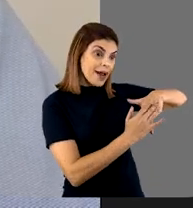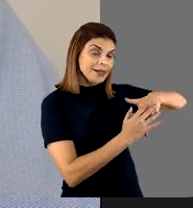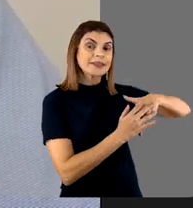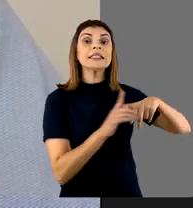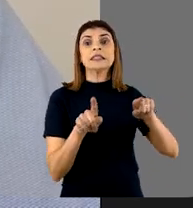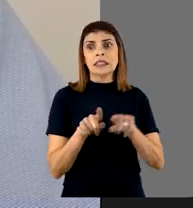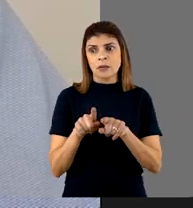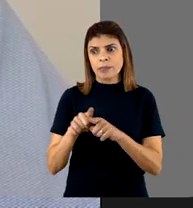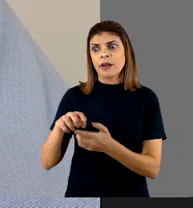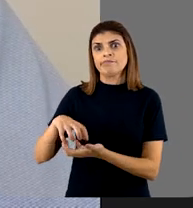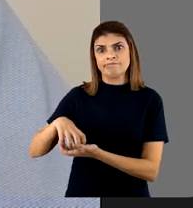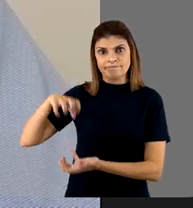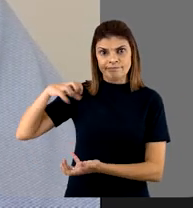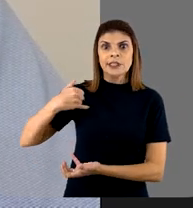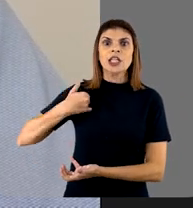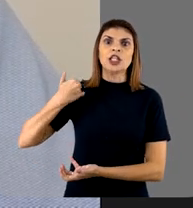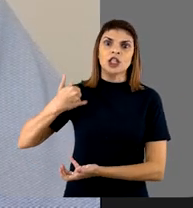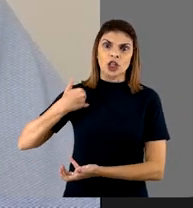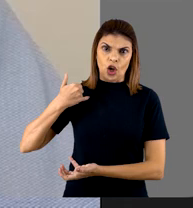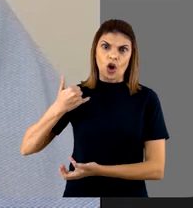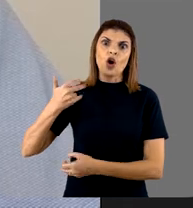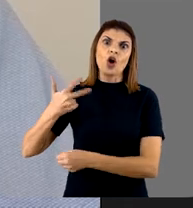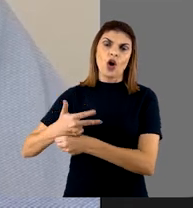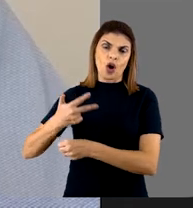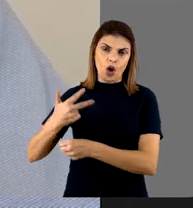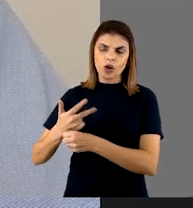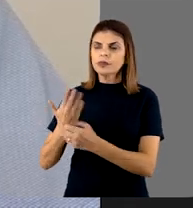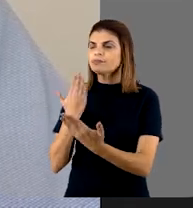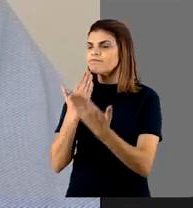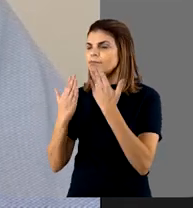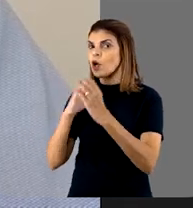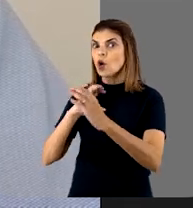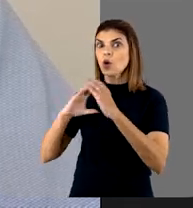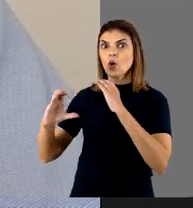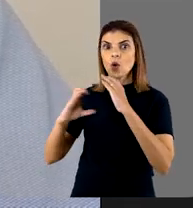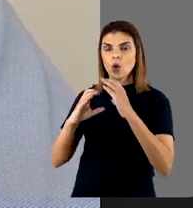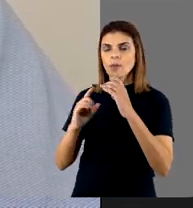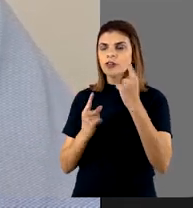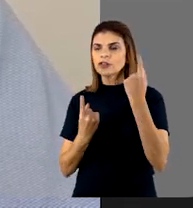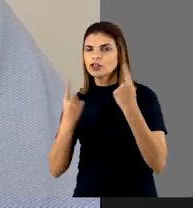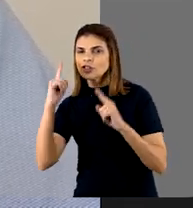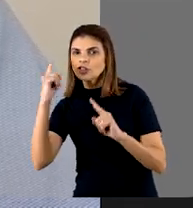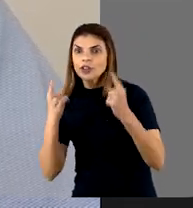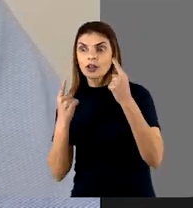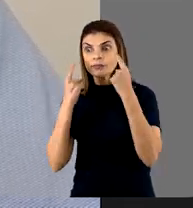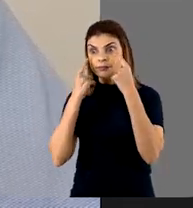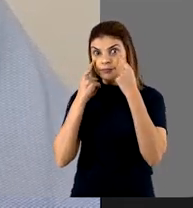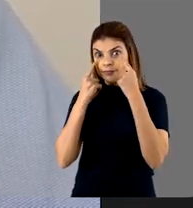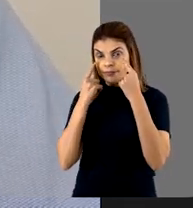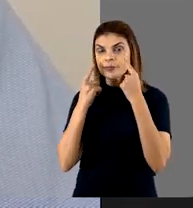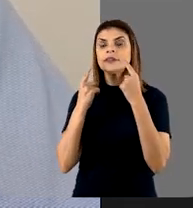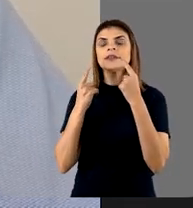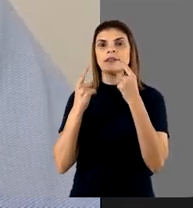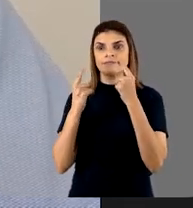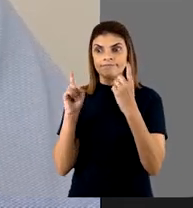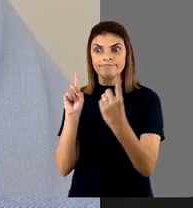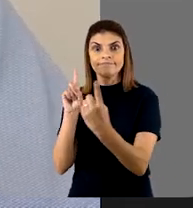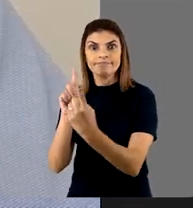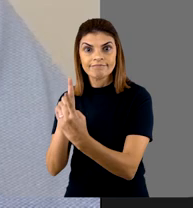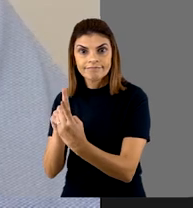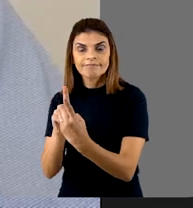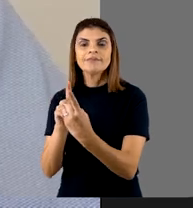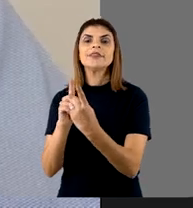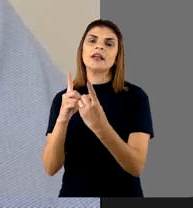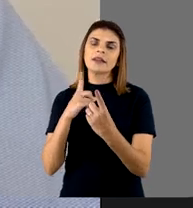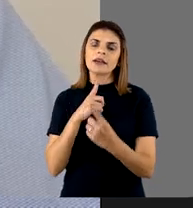pacientes e os idosos no dia a dia, né? Então, a forma de comunicar também através de gestos, do olhar, com a presença e